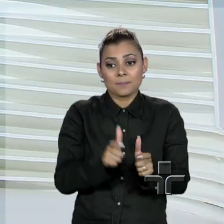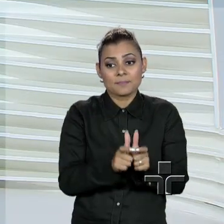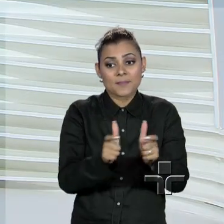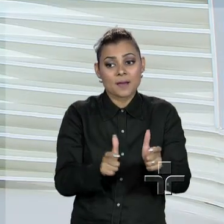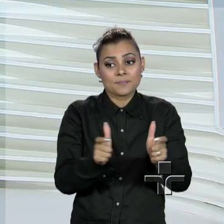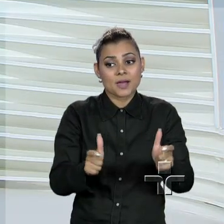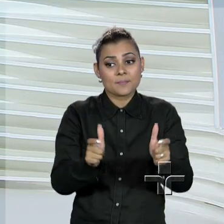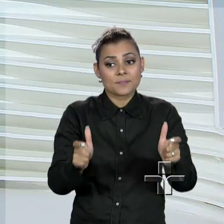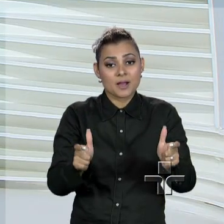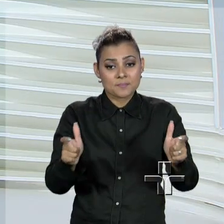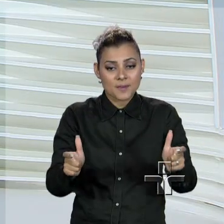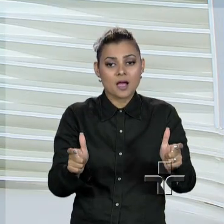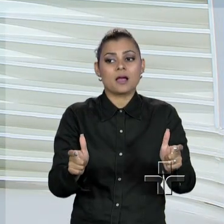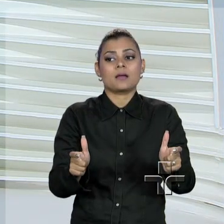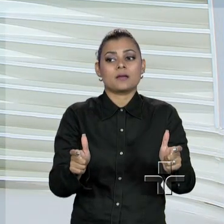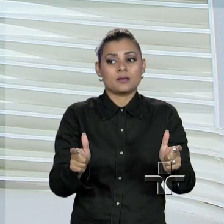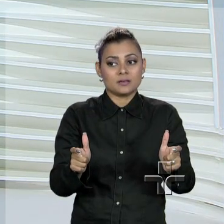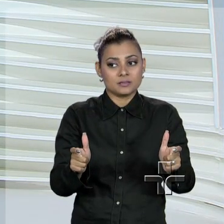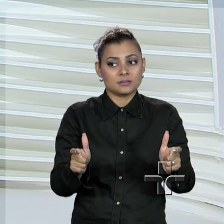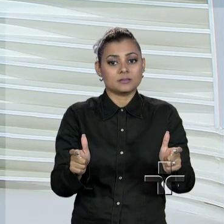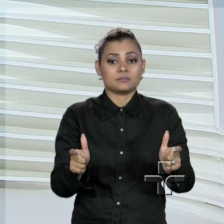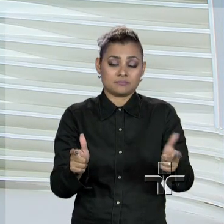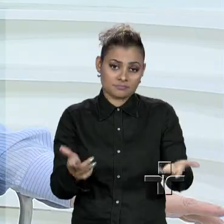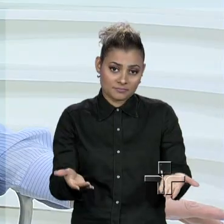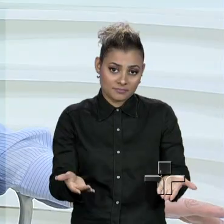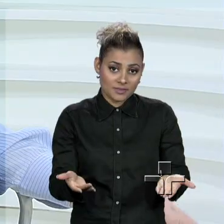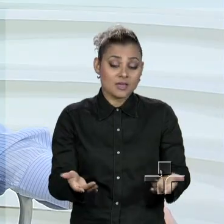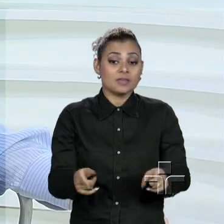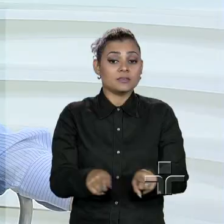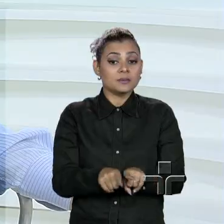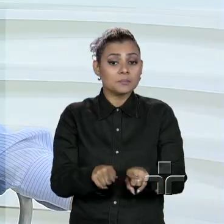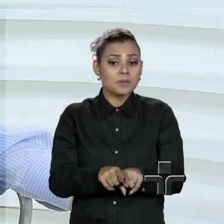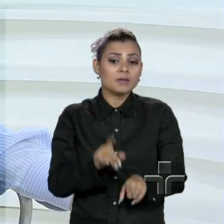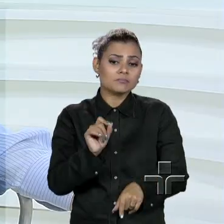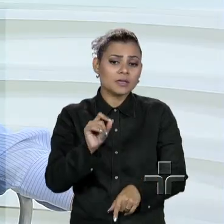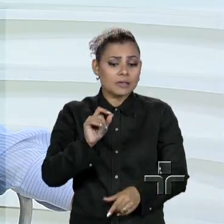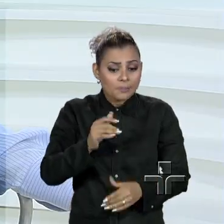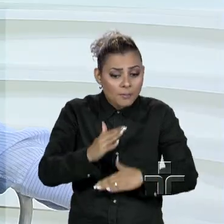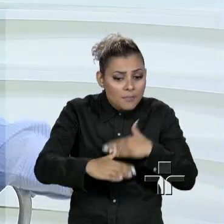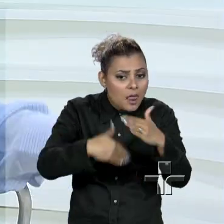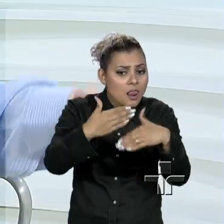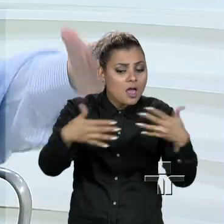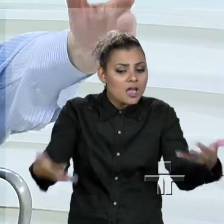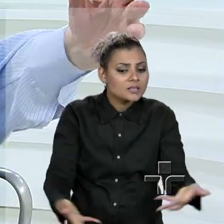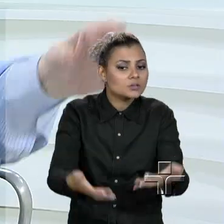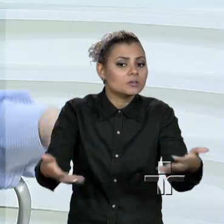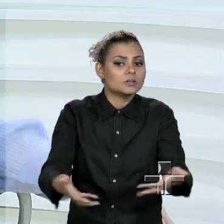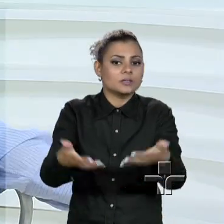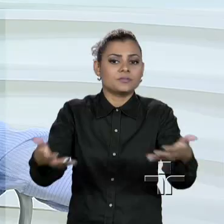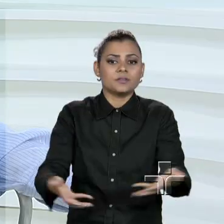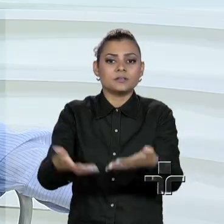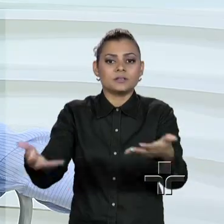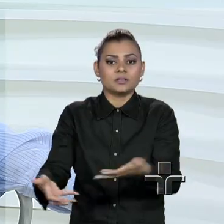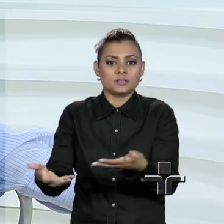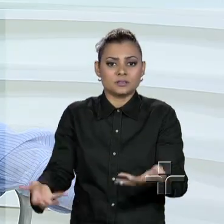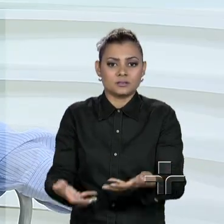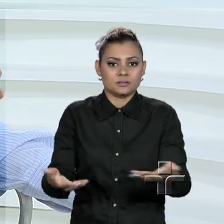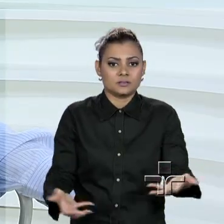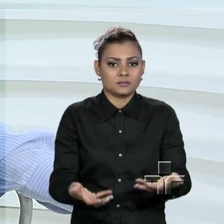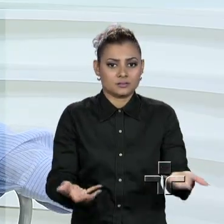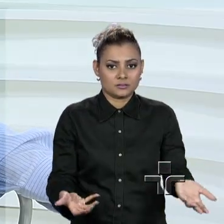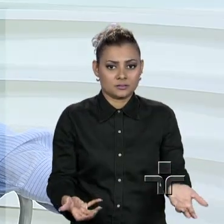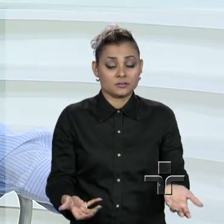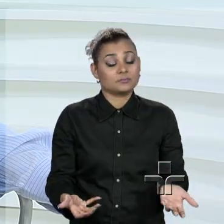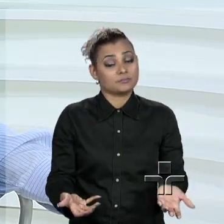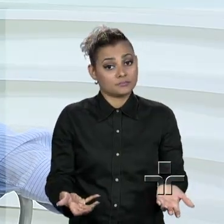crédito, provavelmente, que é fundamental para restabelecer também o entusiasmo, digamos, pelo investimento e pelo